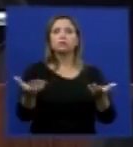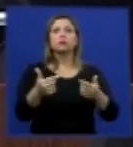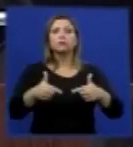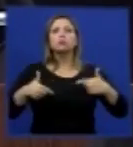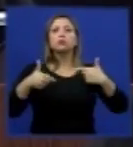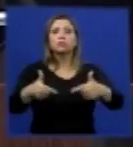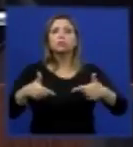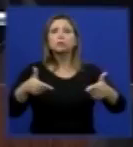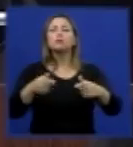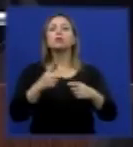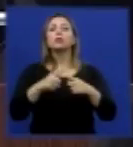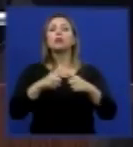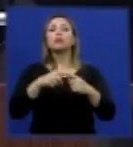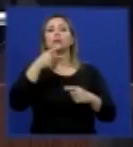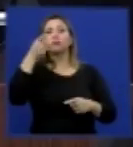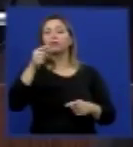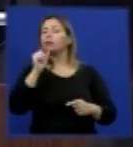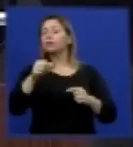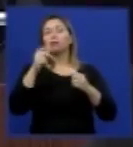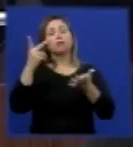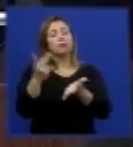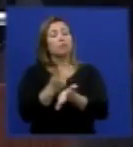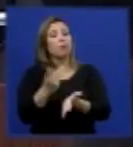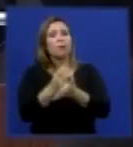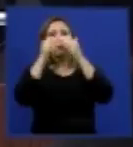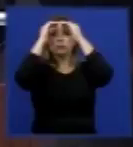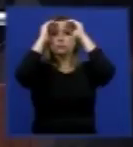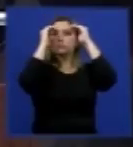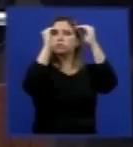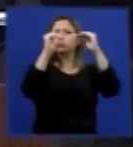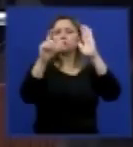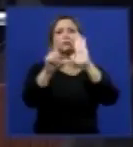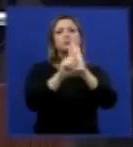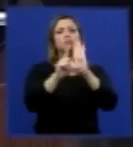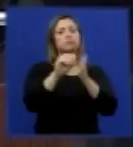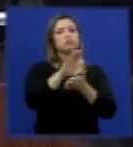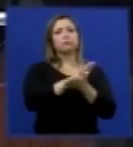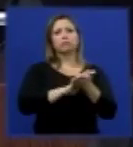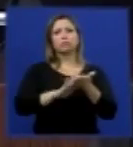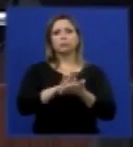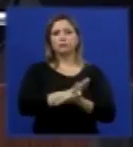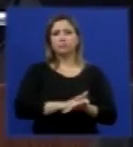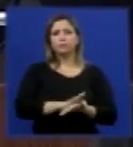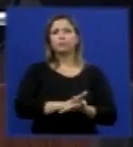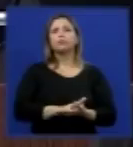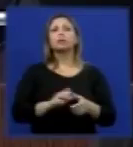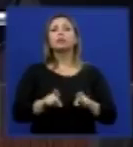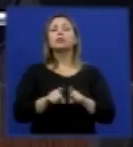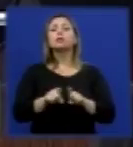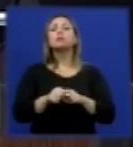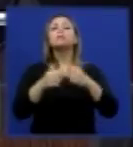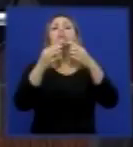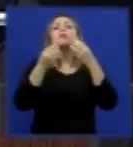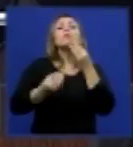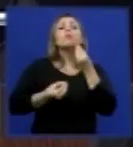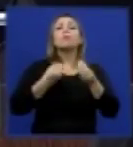da inconstitucionalidade dessas decisões judiciais e a declaração